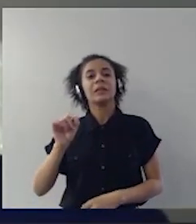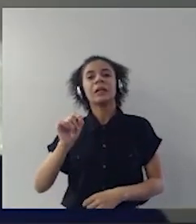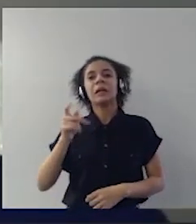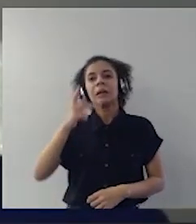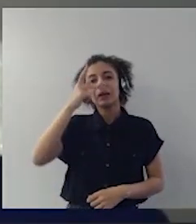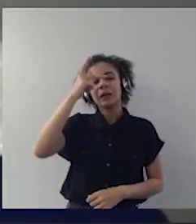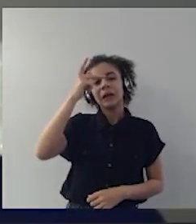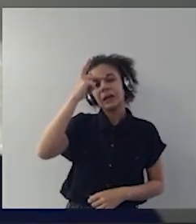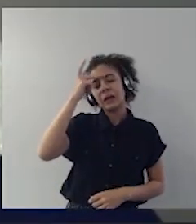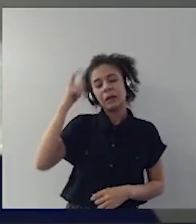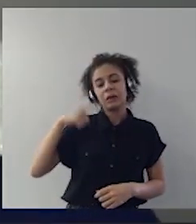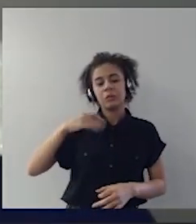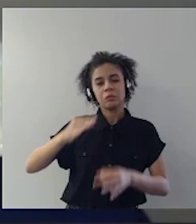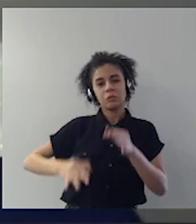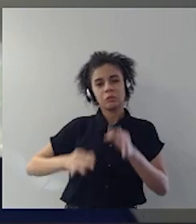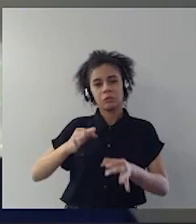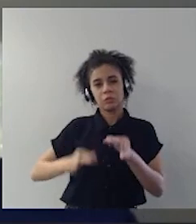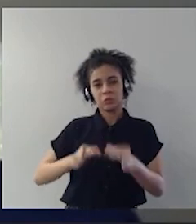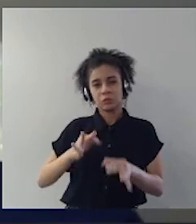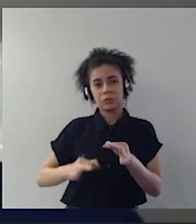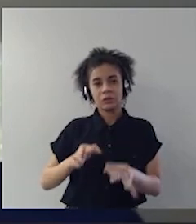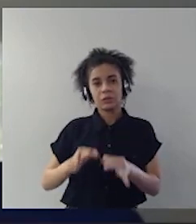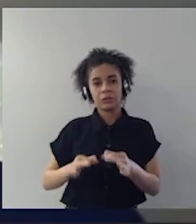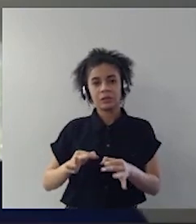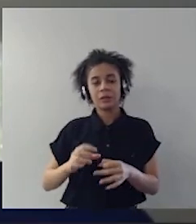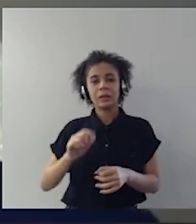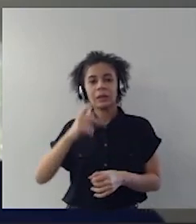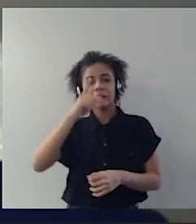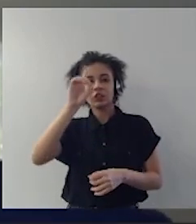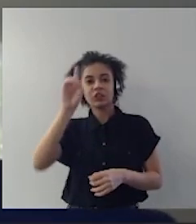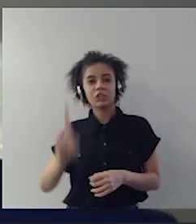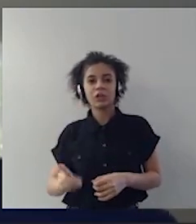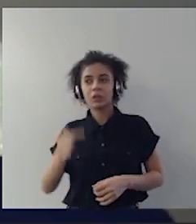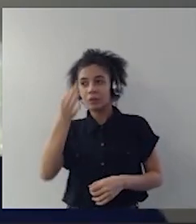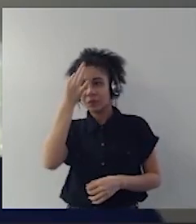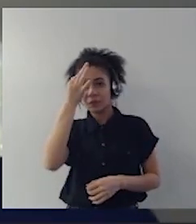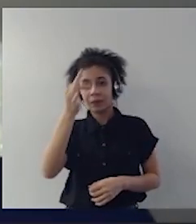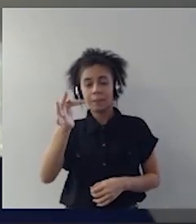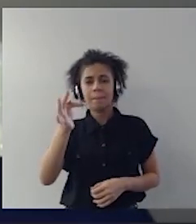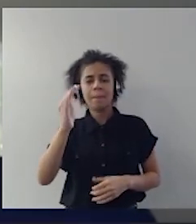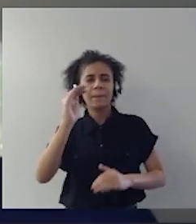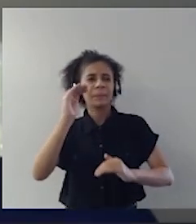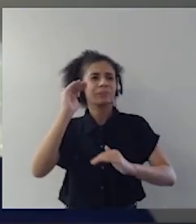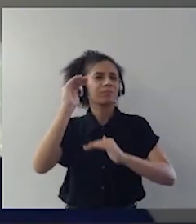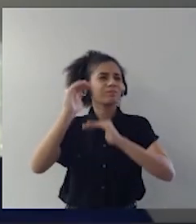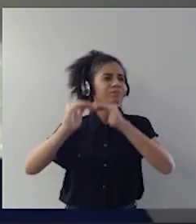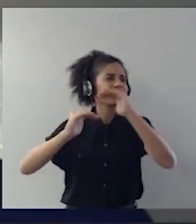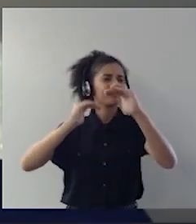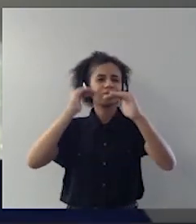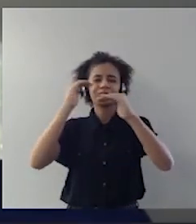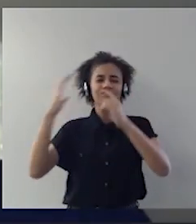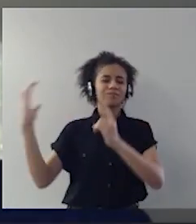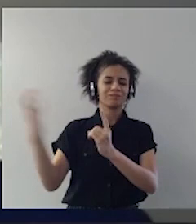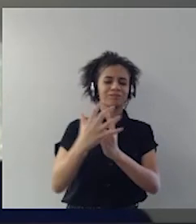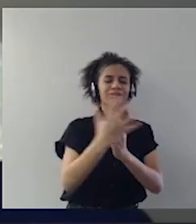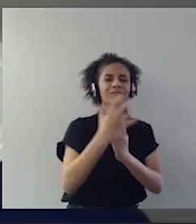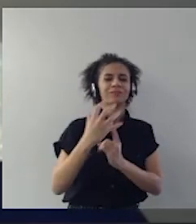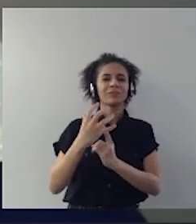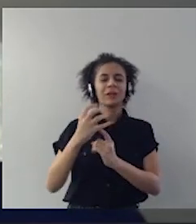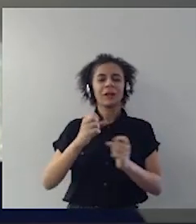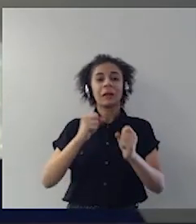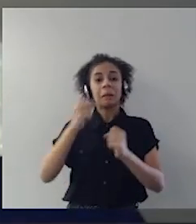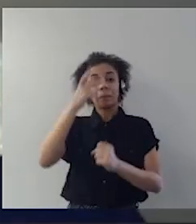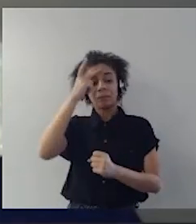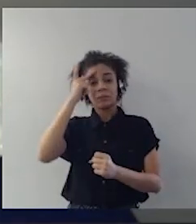jurisdições, que é a característica essencial do direito francês, ele evoluiu sob a influência doutrinária